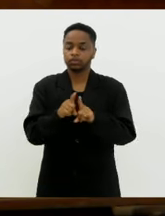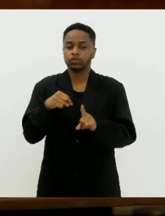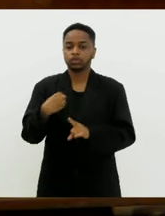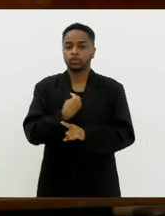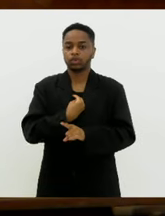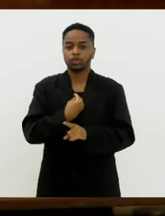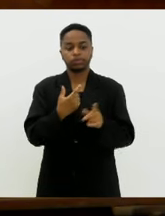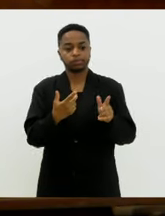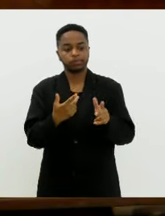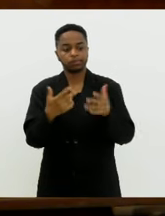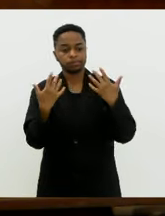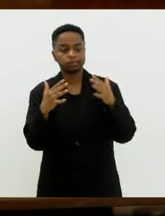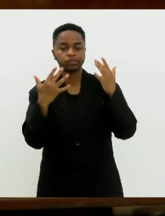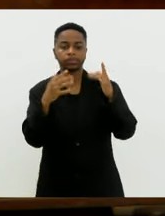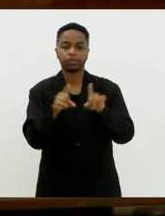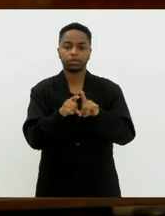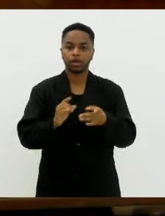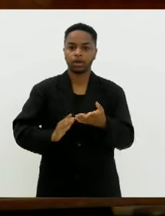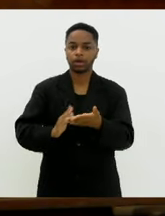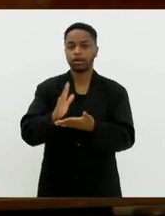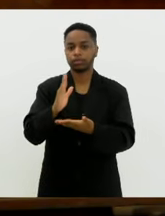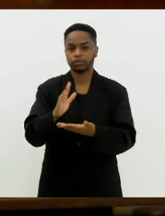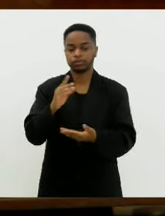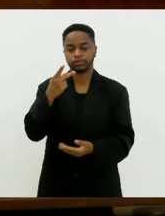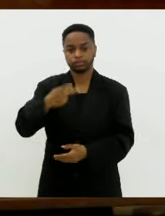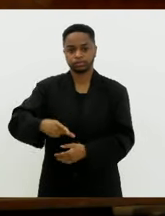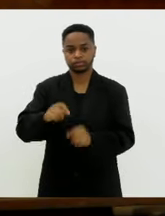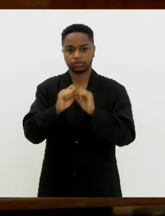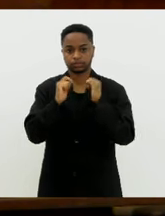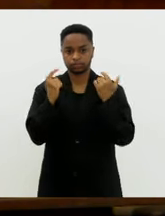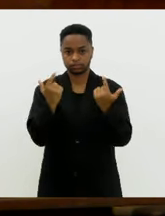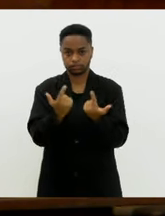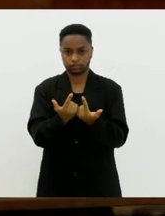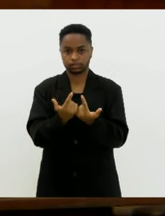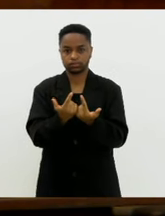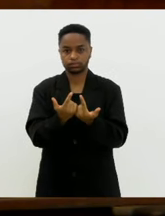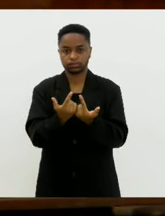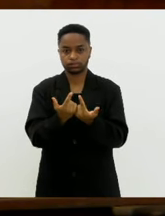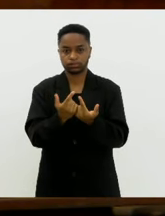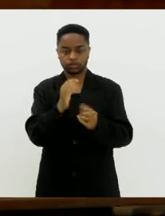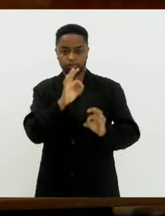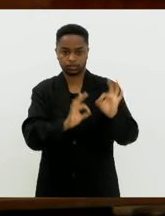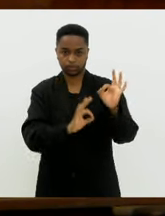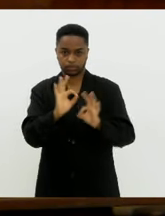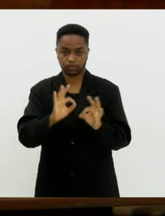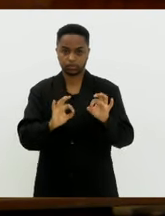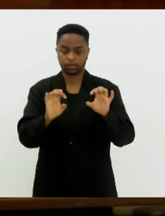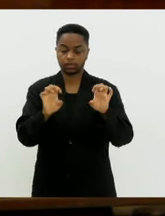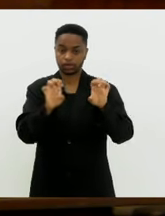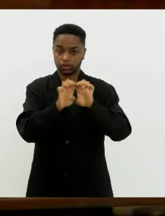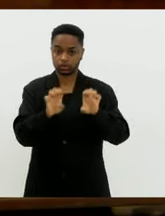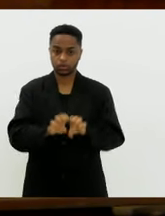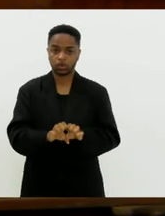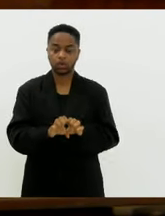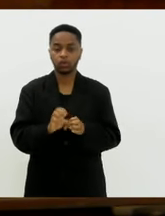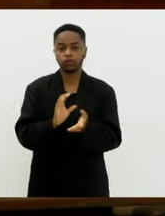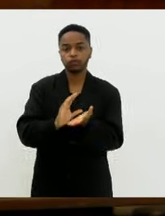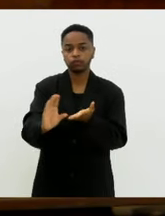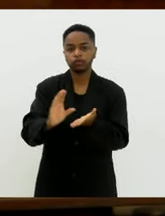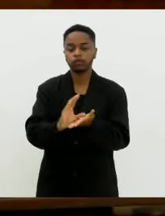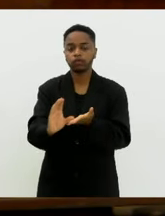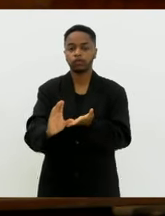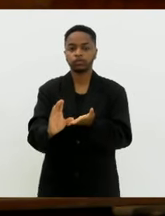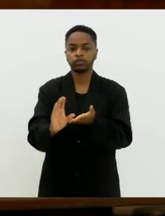e aprovação por essa Casa da reestruturação do Fundo Estadual de Combate à Pobreza,